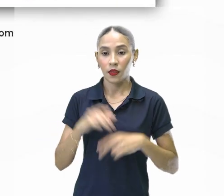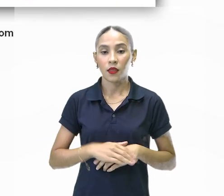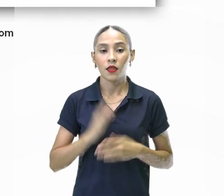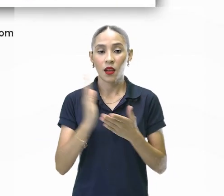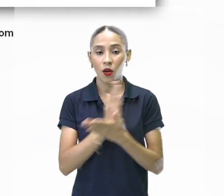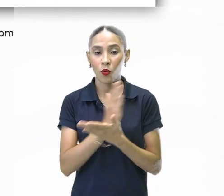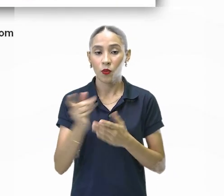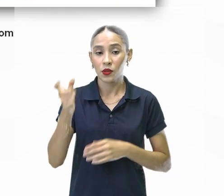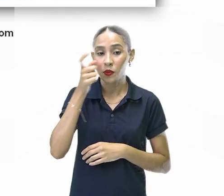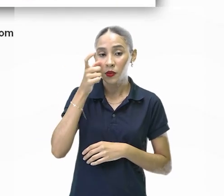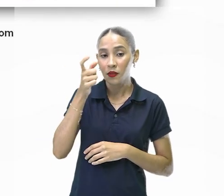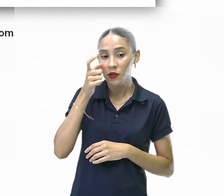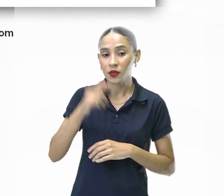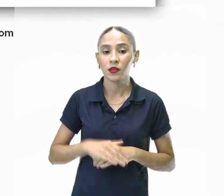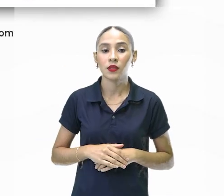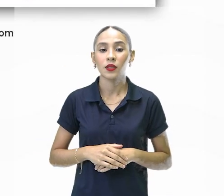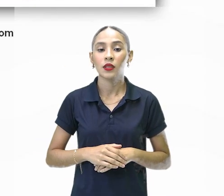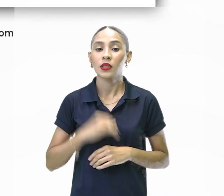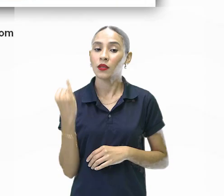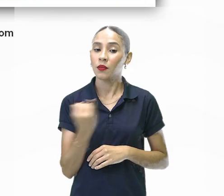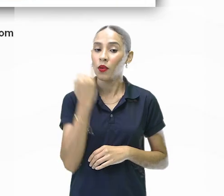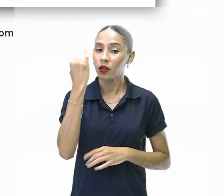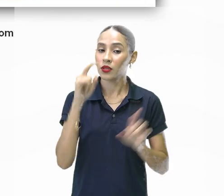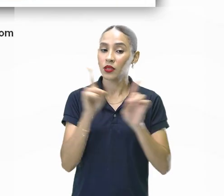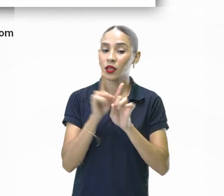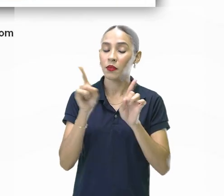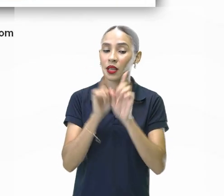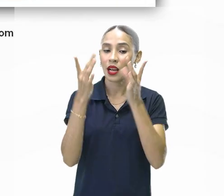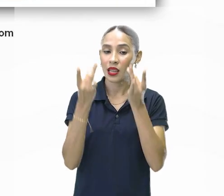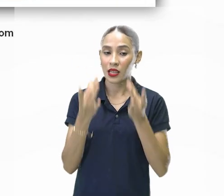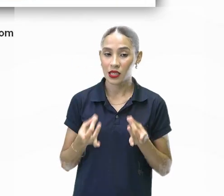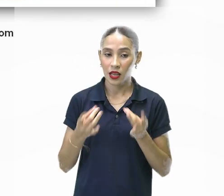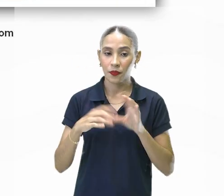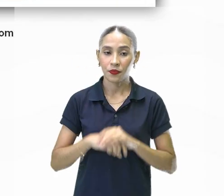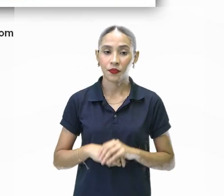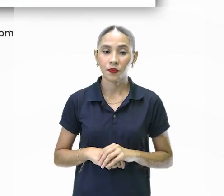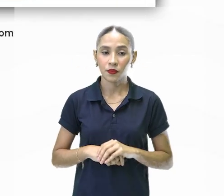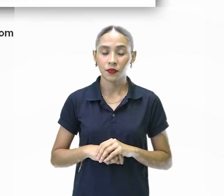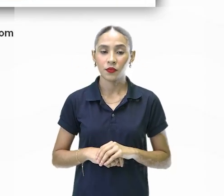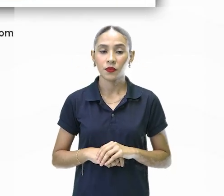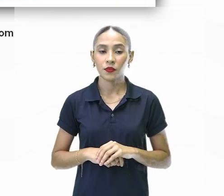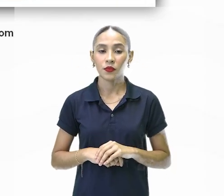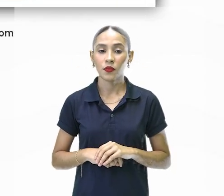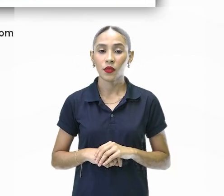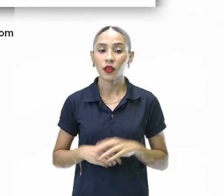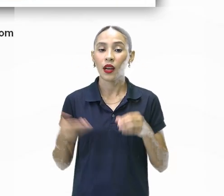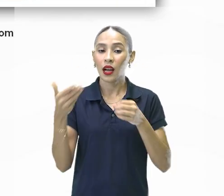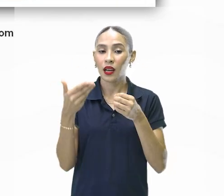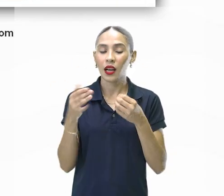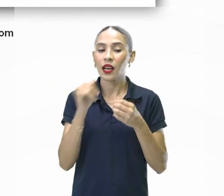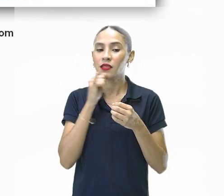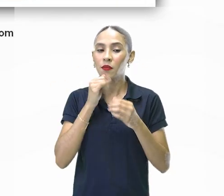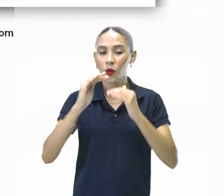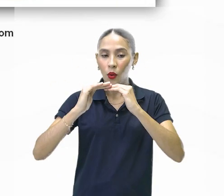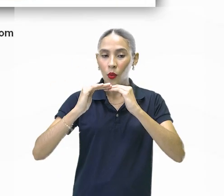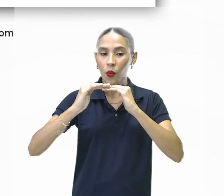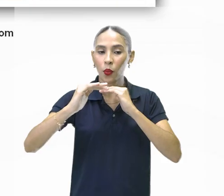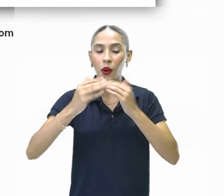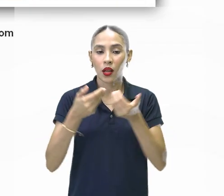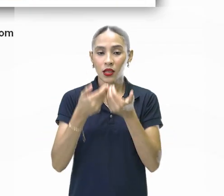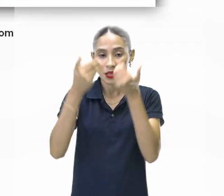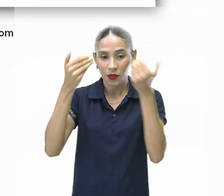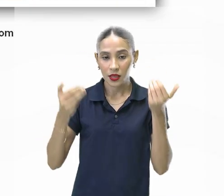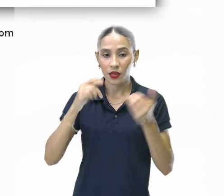Algumas observações importantes a ser feitas sobre as lentes. As superfícies de separação